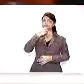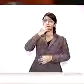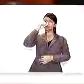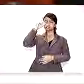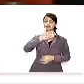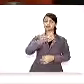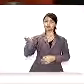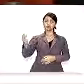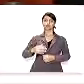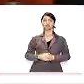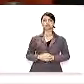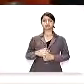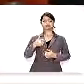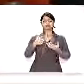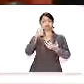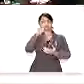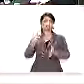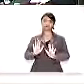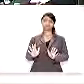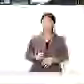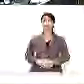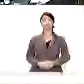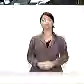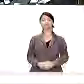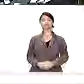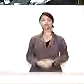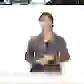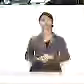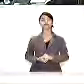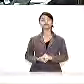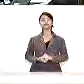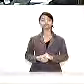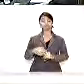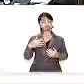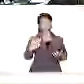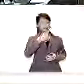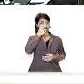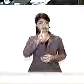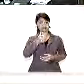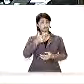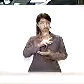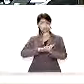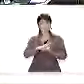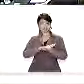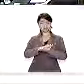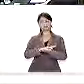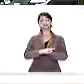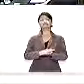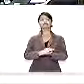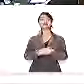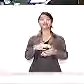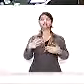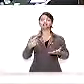eh excelência não há interesse não havendo interesse